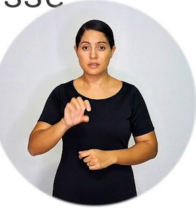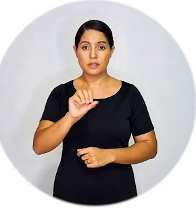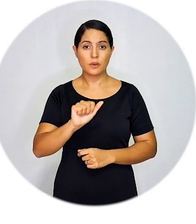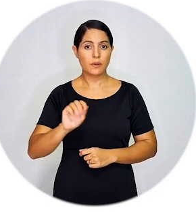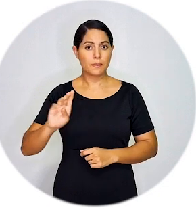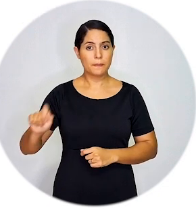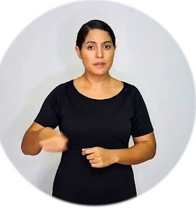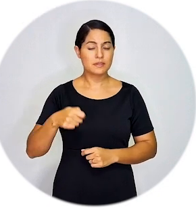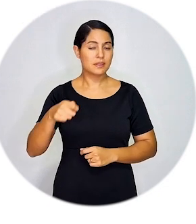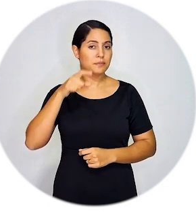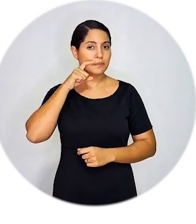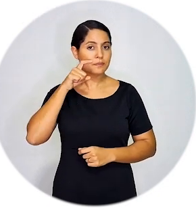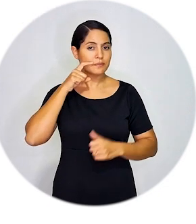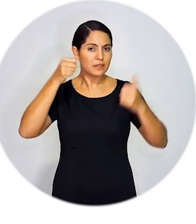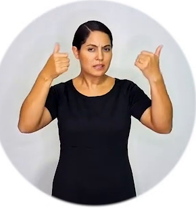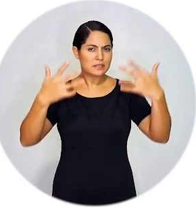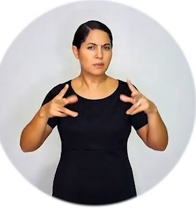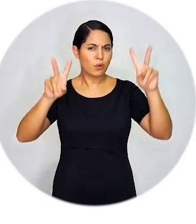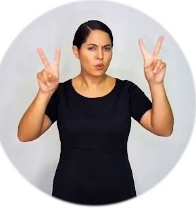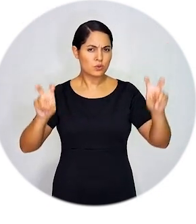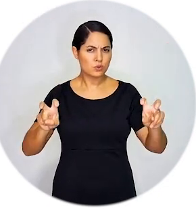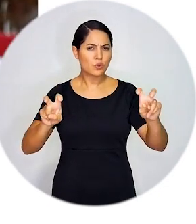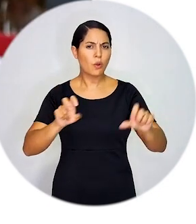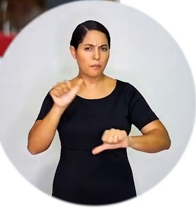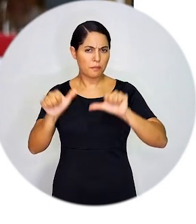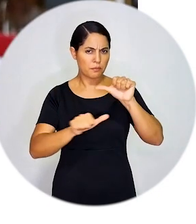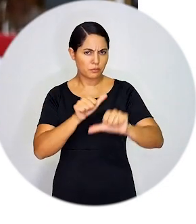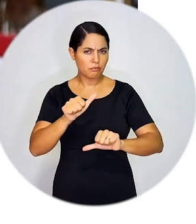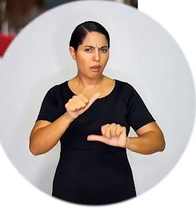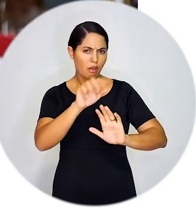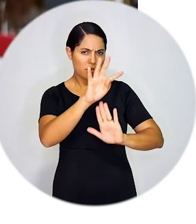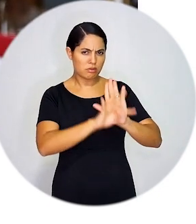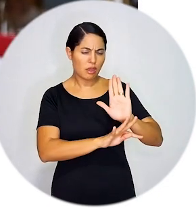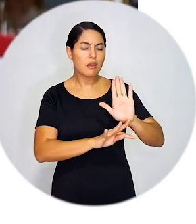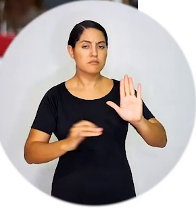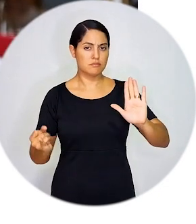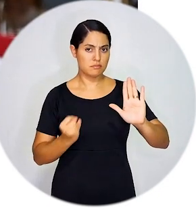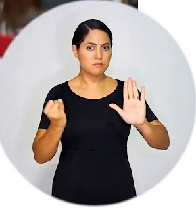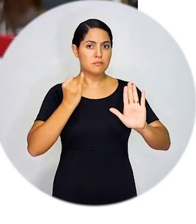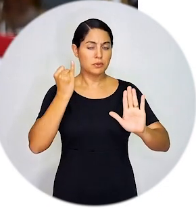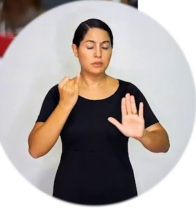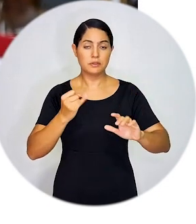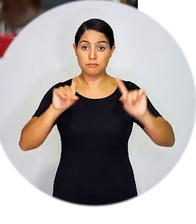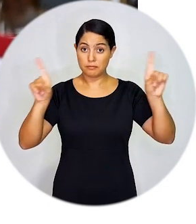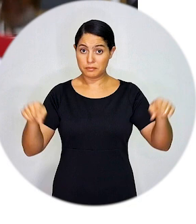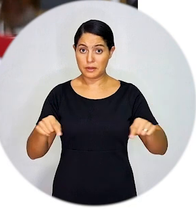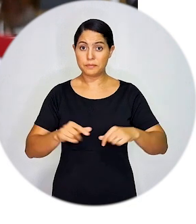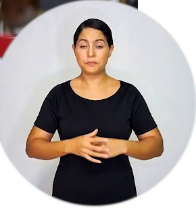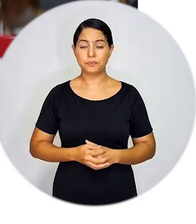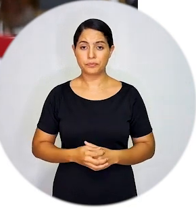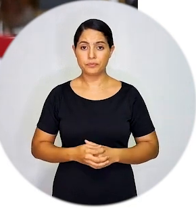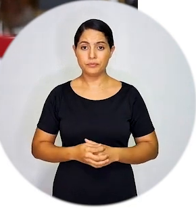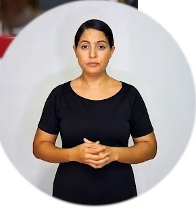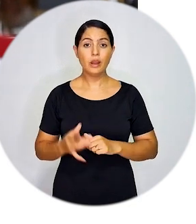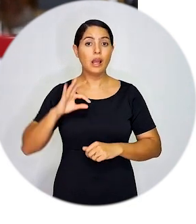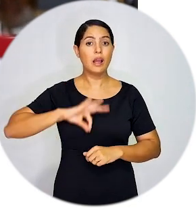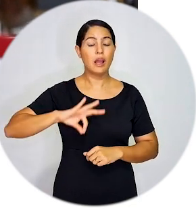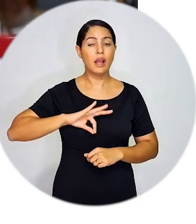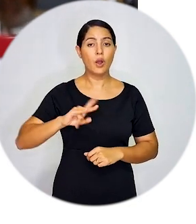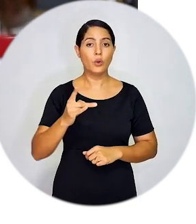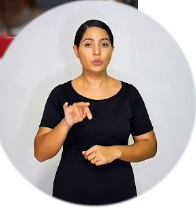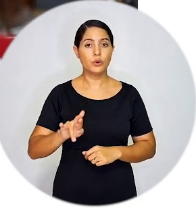presidente nacional da OAB, Beto Simonetti, destacou a importância dessas mudanças. Para ele, abre aspas, os honorários advocatícios